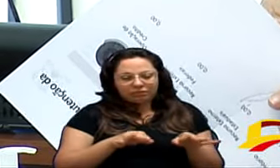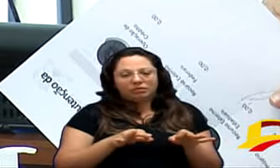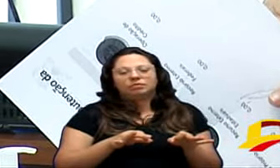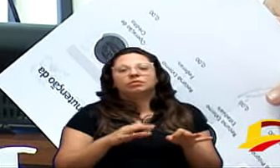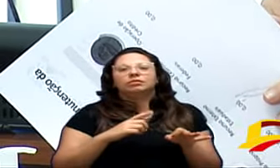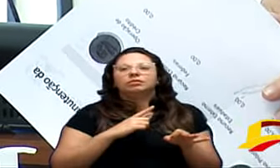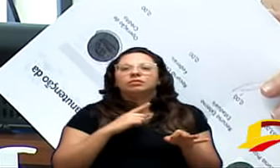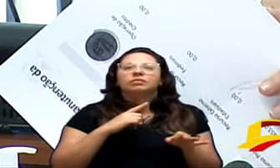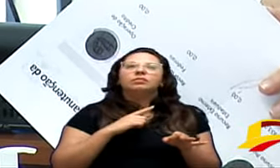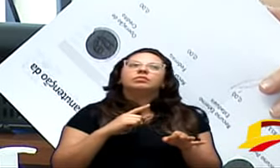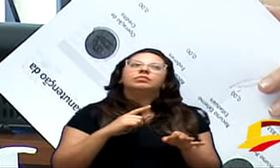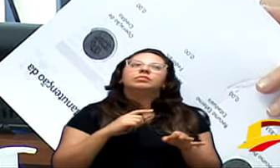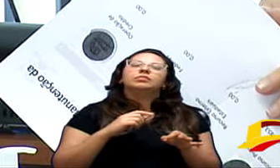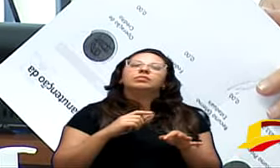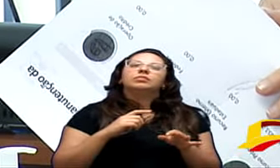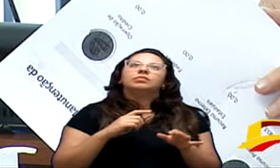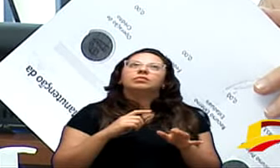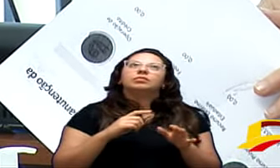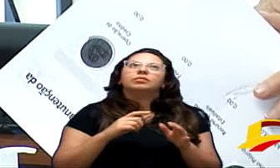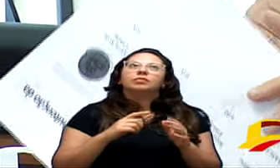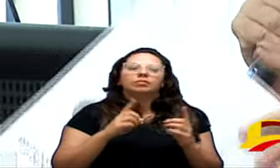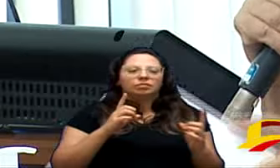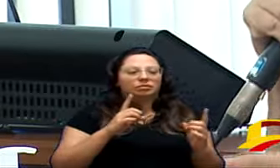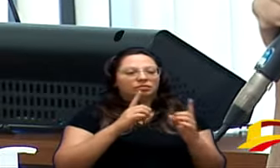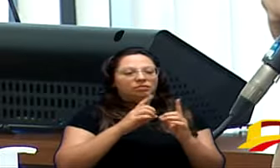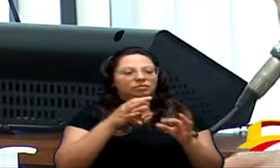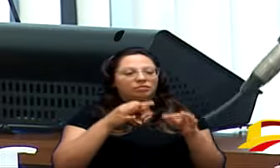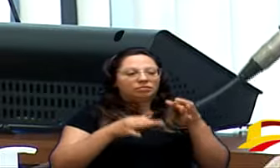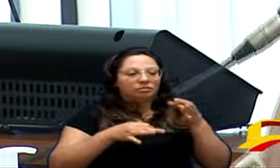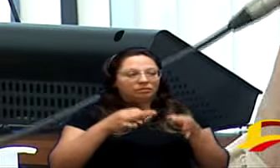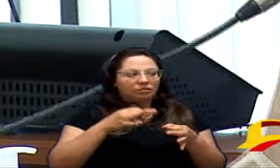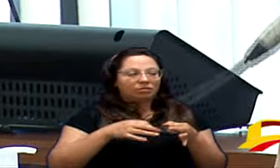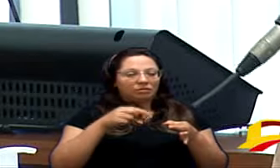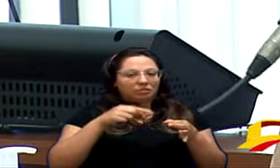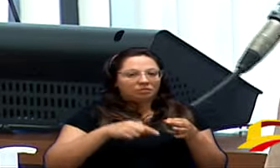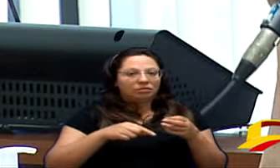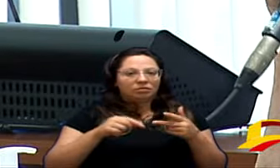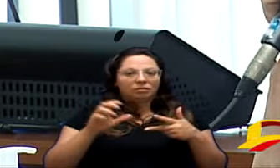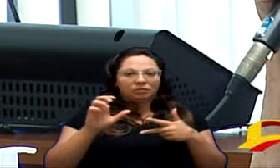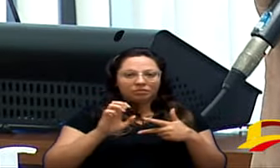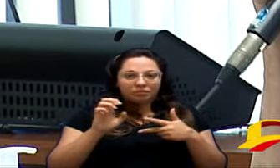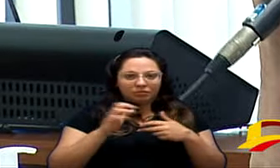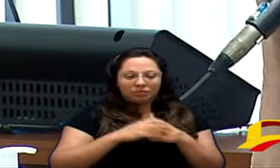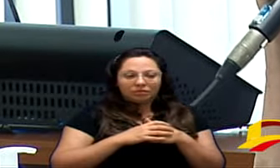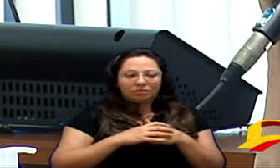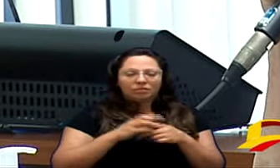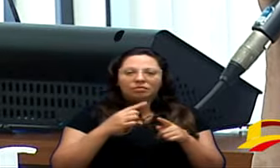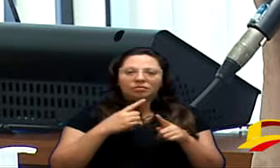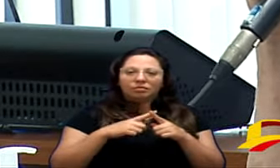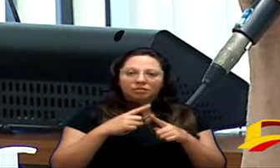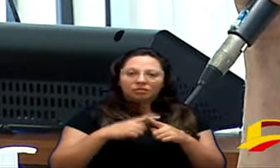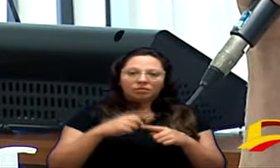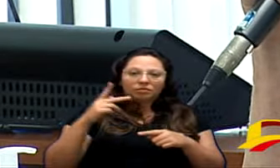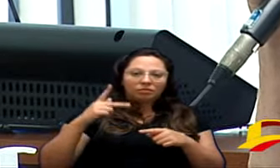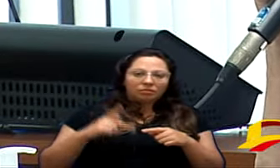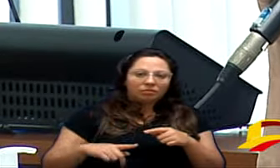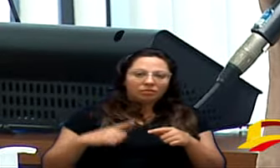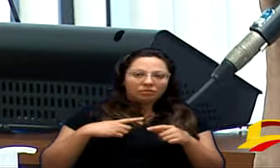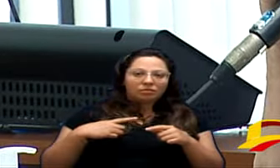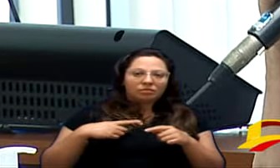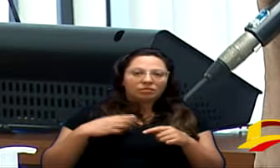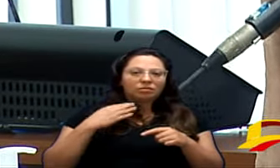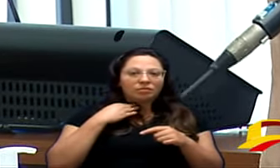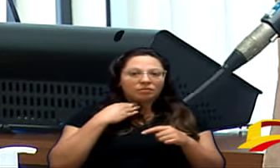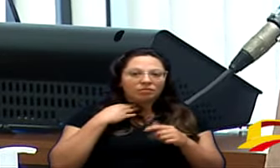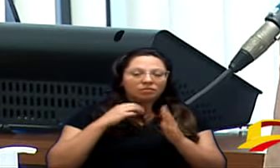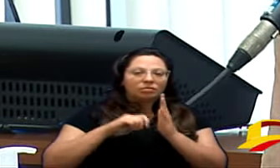Assessoria consultoria e assessoramento jurídico do Poder Executivo Então por que que o prefeito tem contas bloqueadas tem tantos